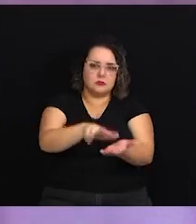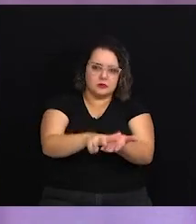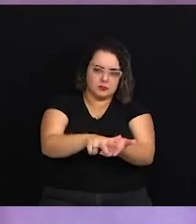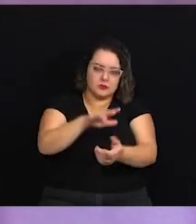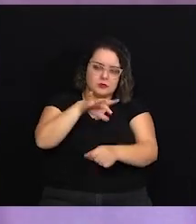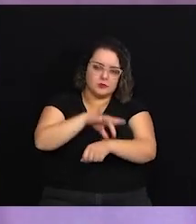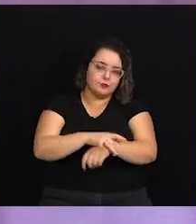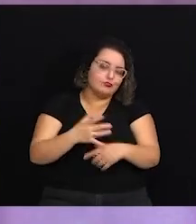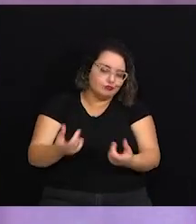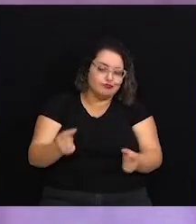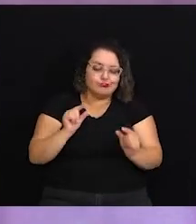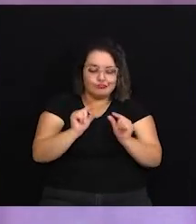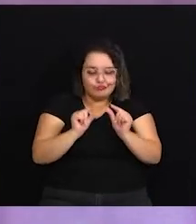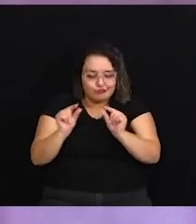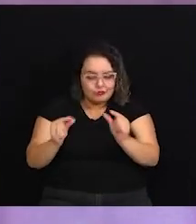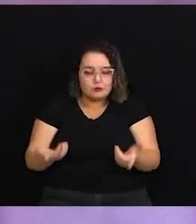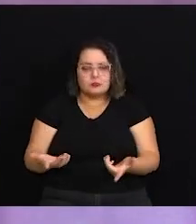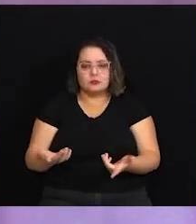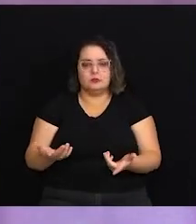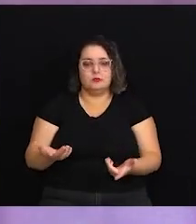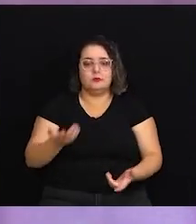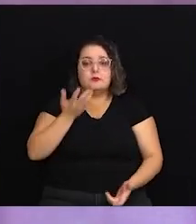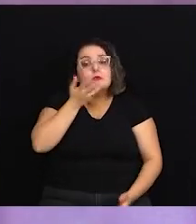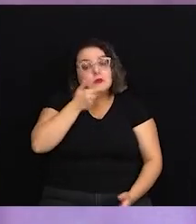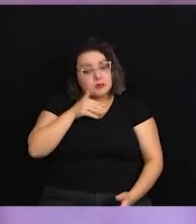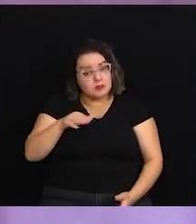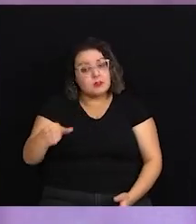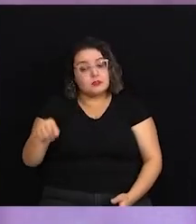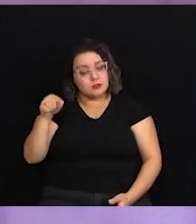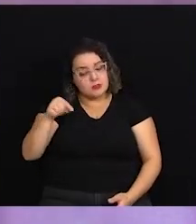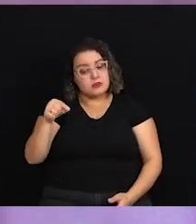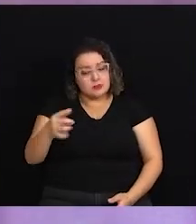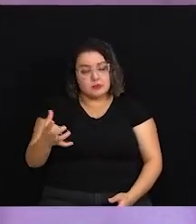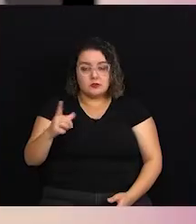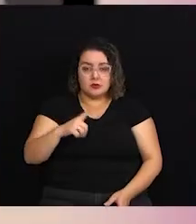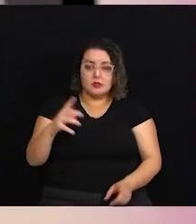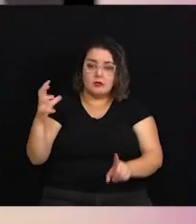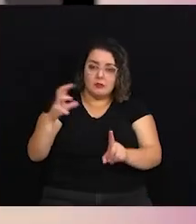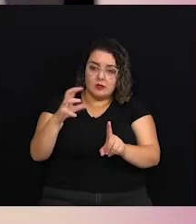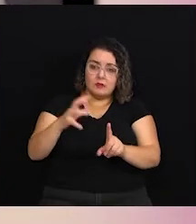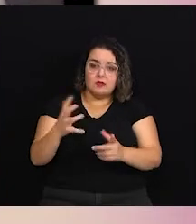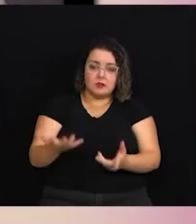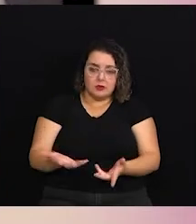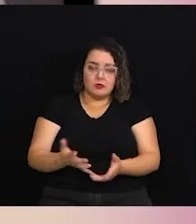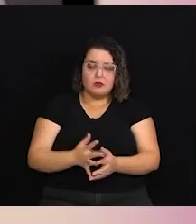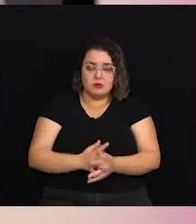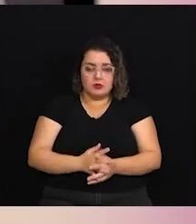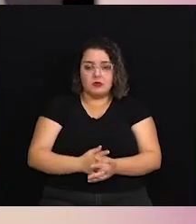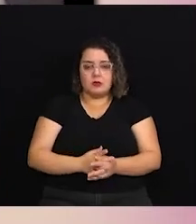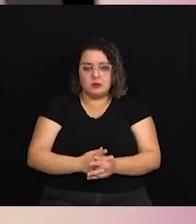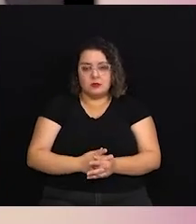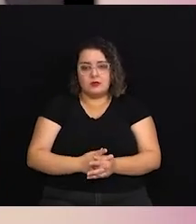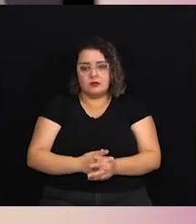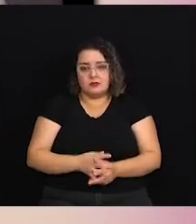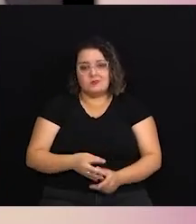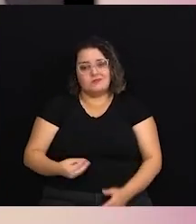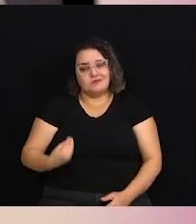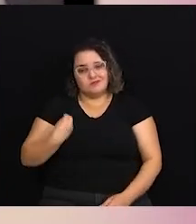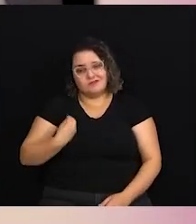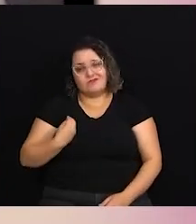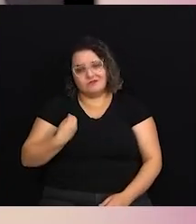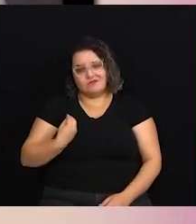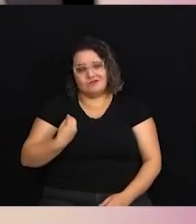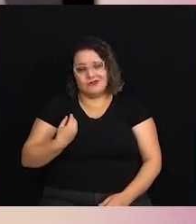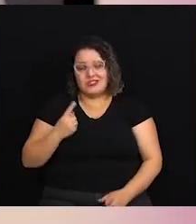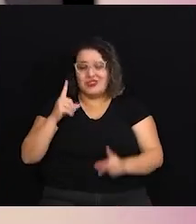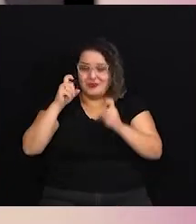pequenas Estações e que sobretudo nas crianças elas elas realmente fica só na vida